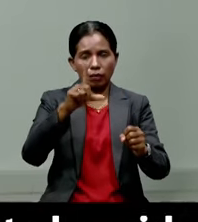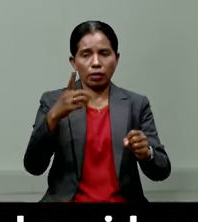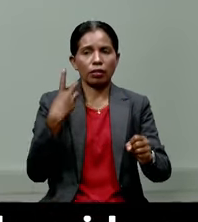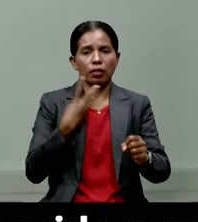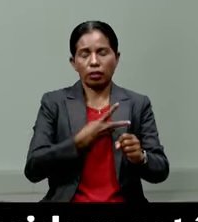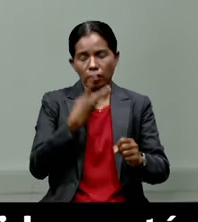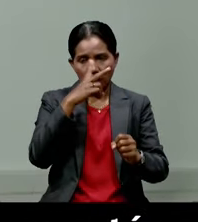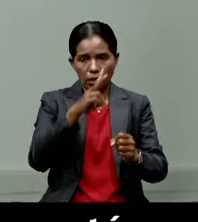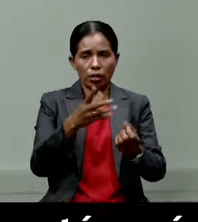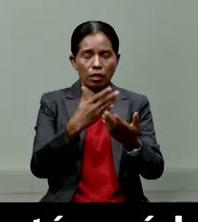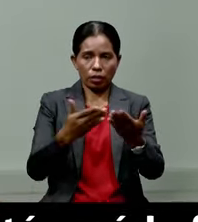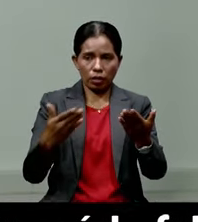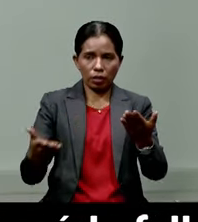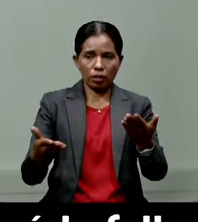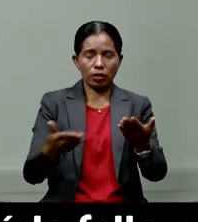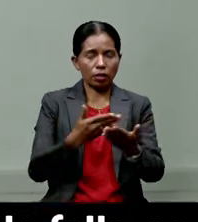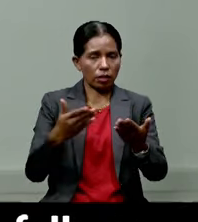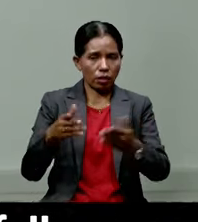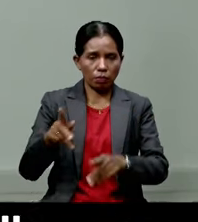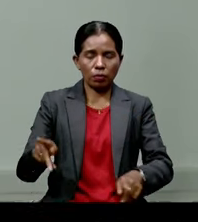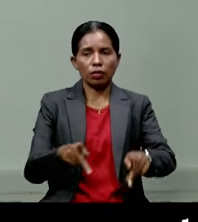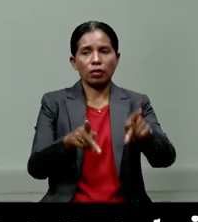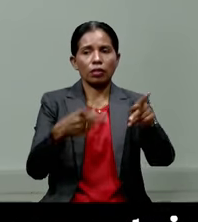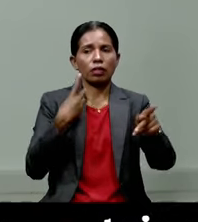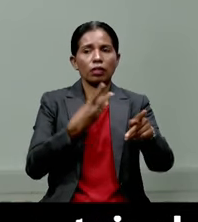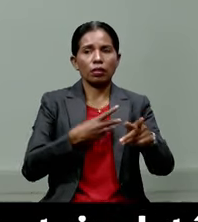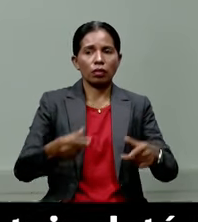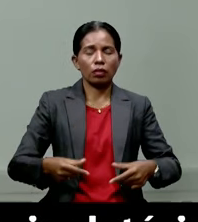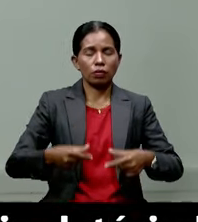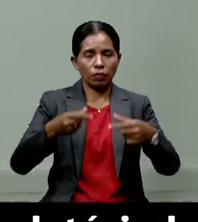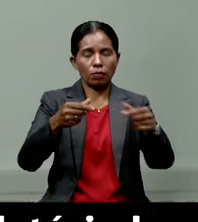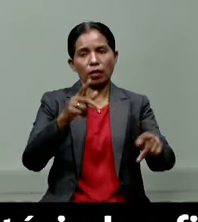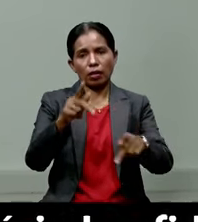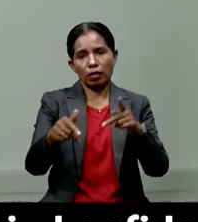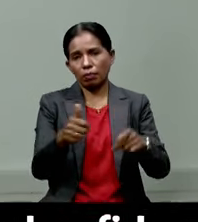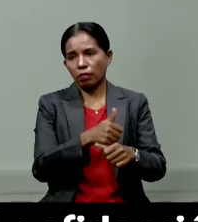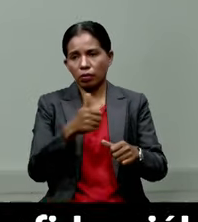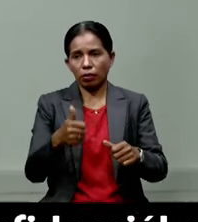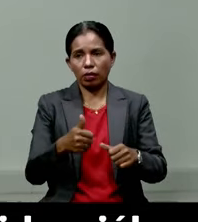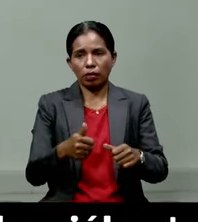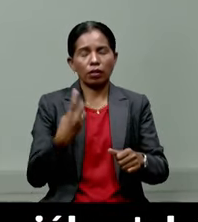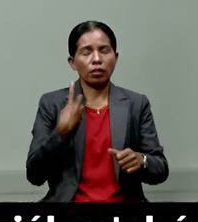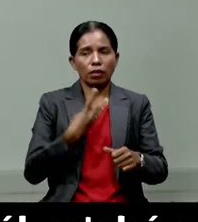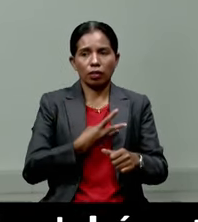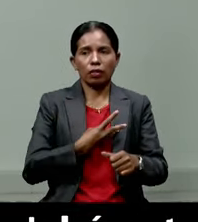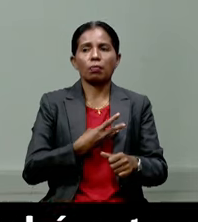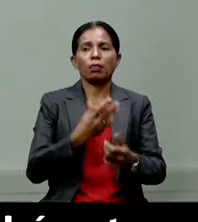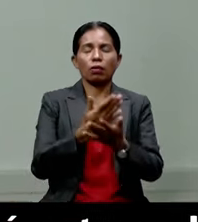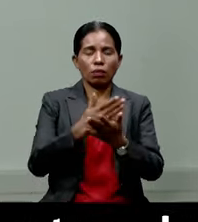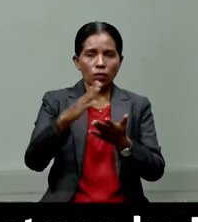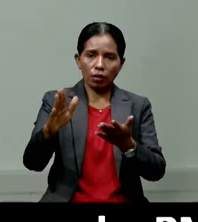are pasasan ka fasilidade publiko nebe keita ofrece ba pessoa balo temos bele rola ka